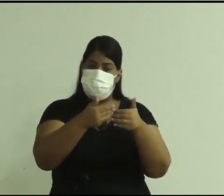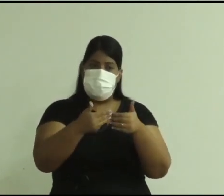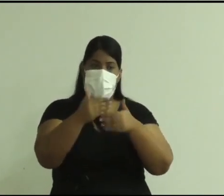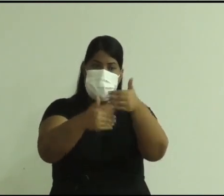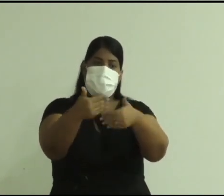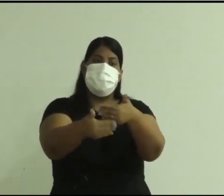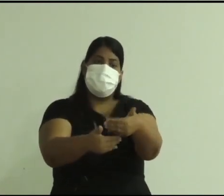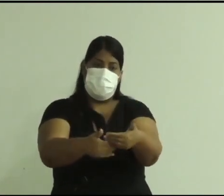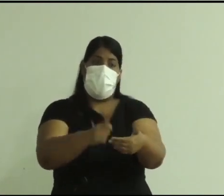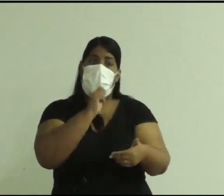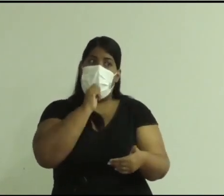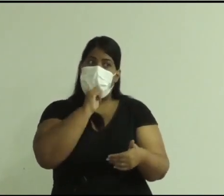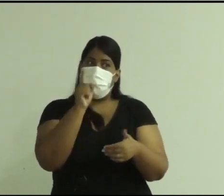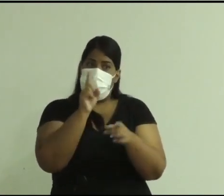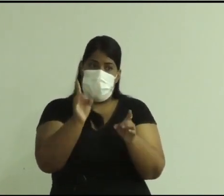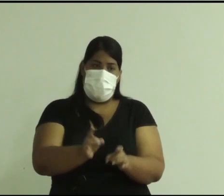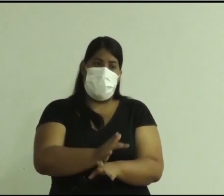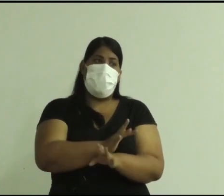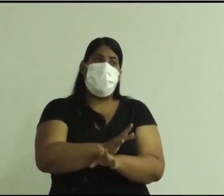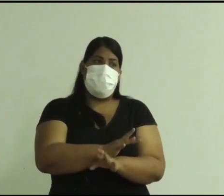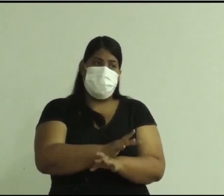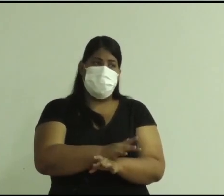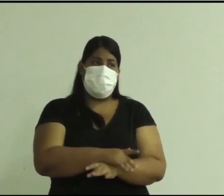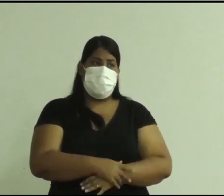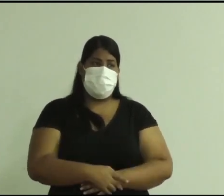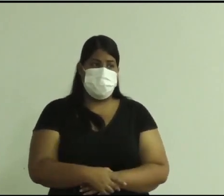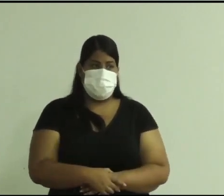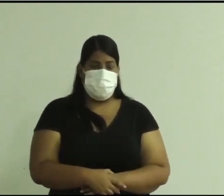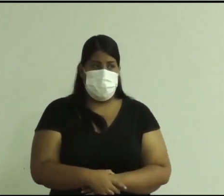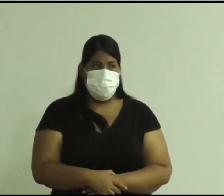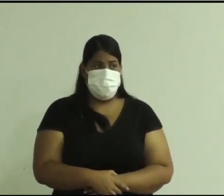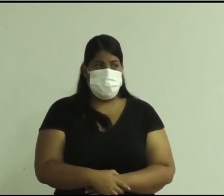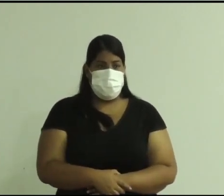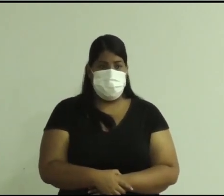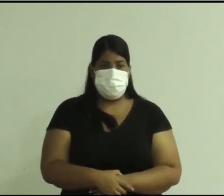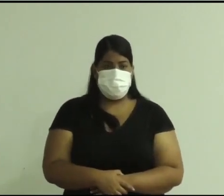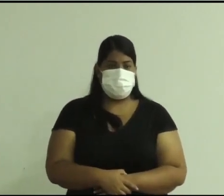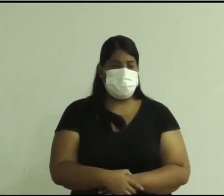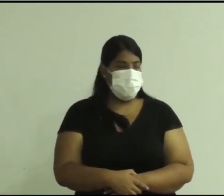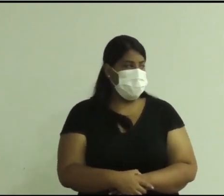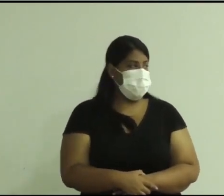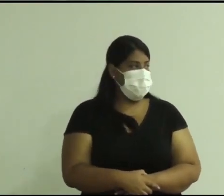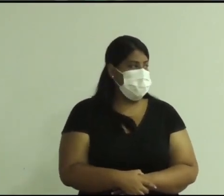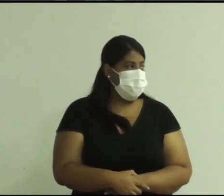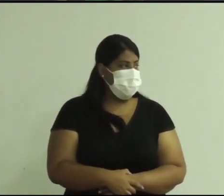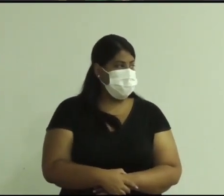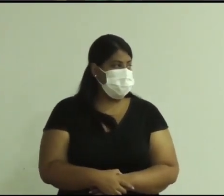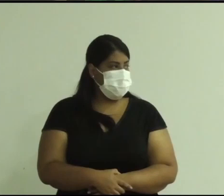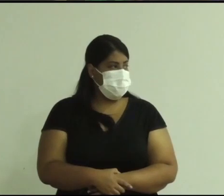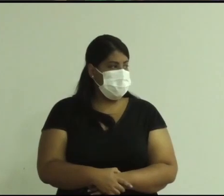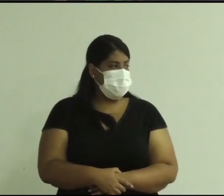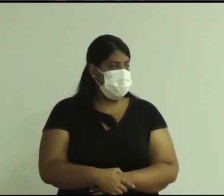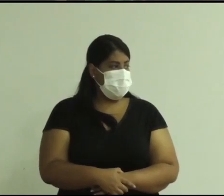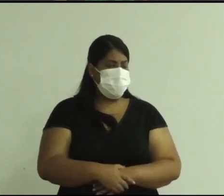A gente ainda não está no nível de dizer que a gente já foi muito longe, ainda não. Mas aí, veja,